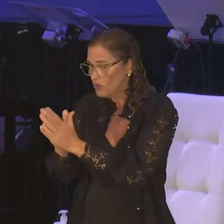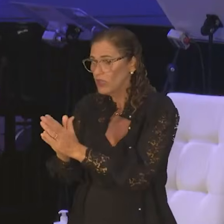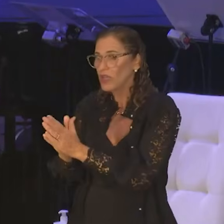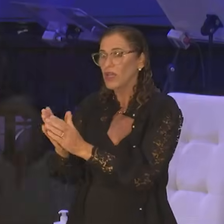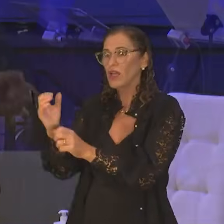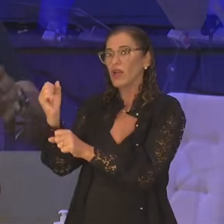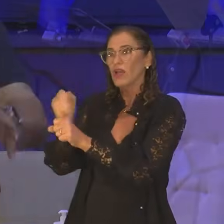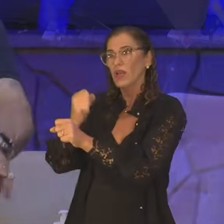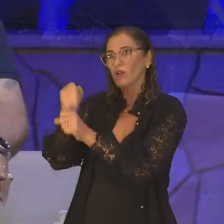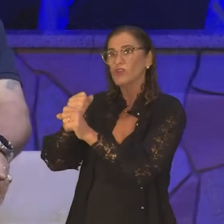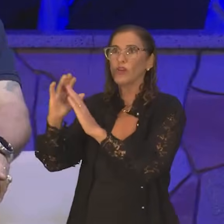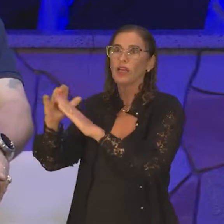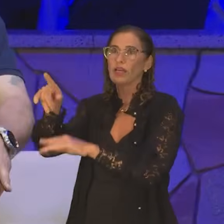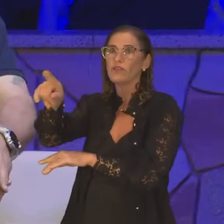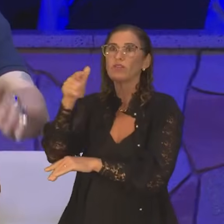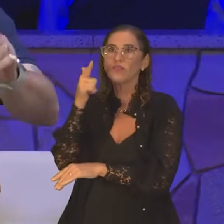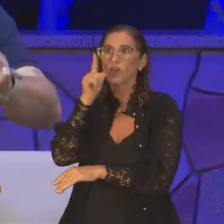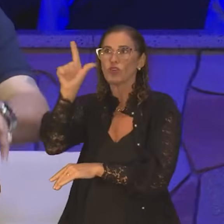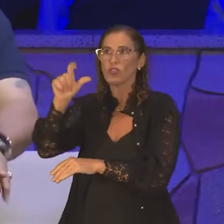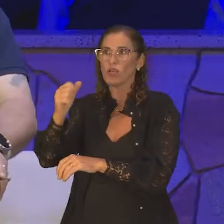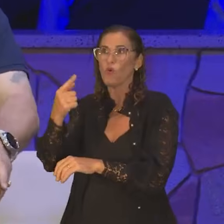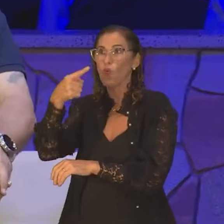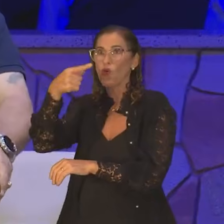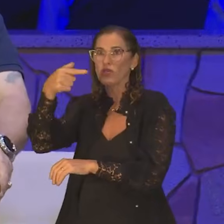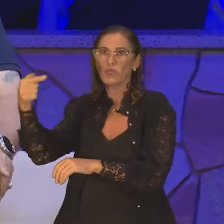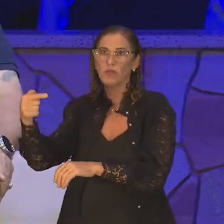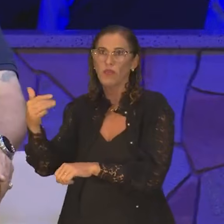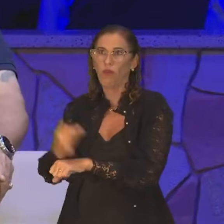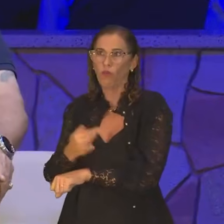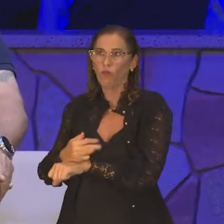uma casa. Eu quero ver se você vai conseguir suportar uma semana.